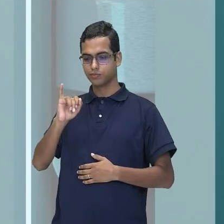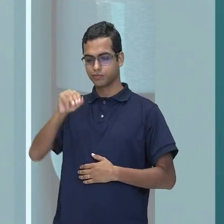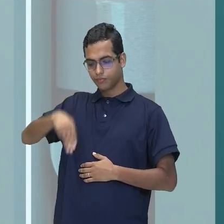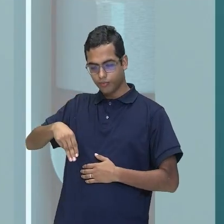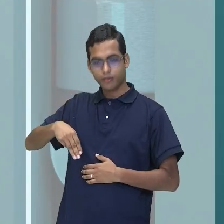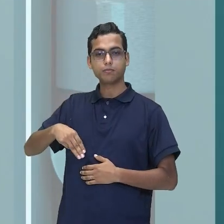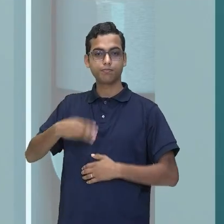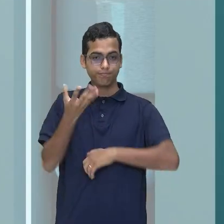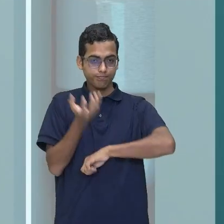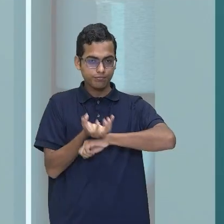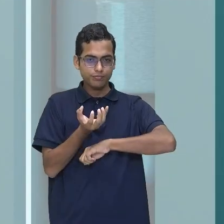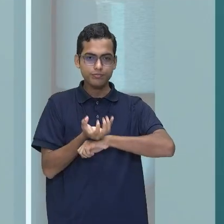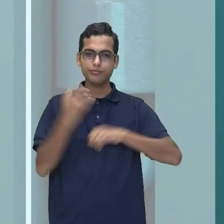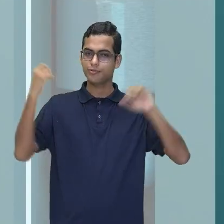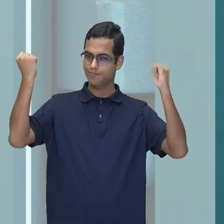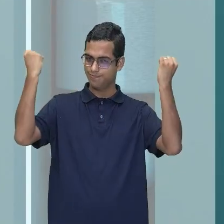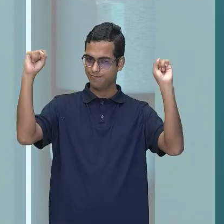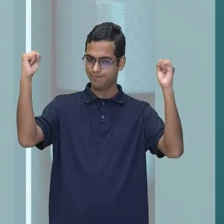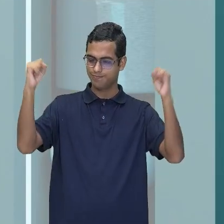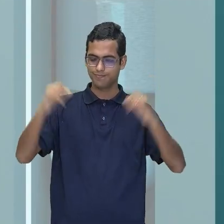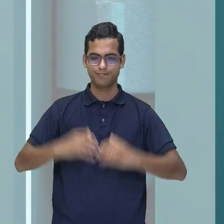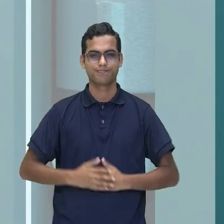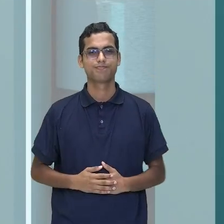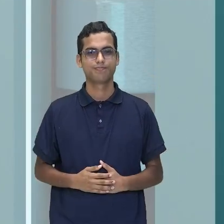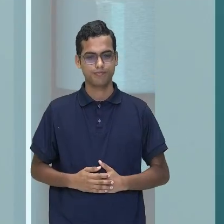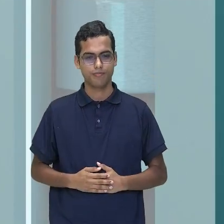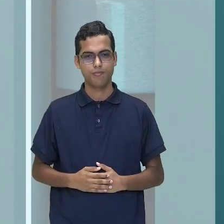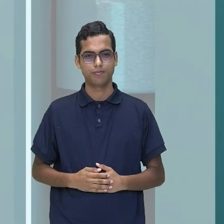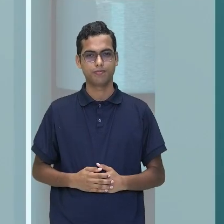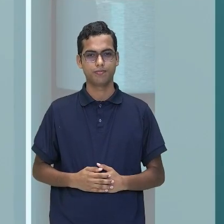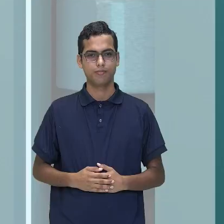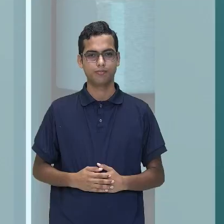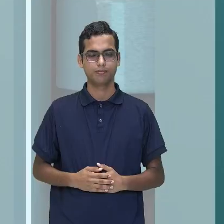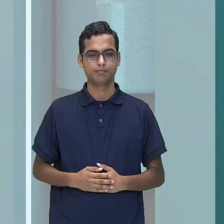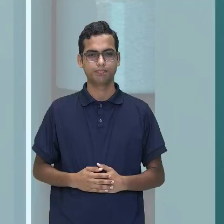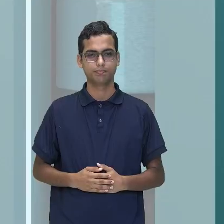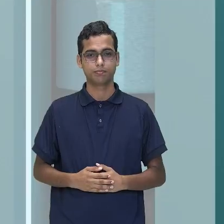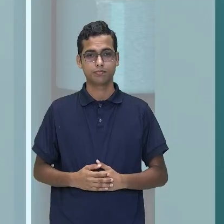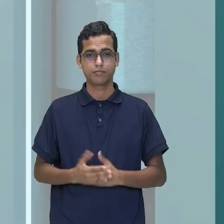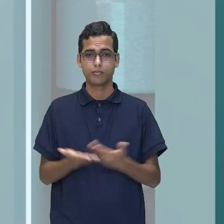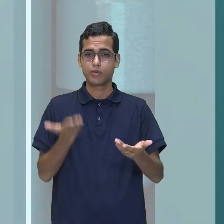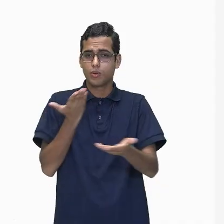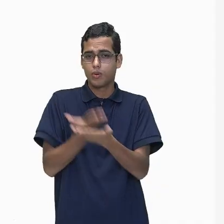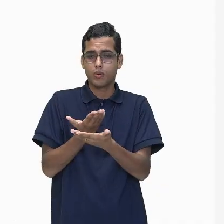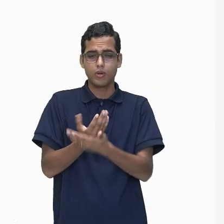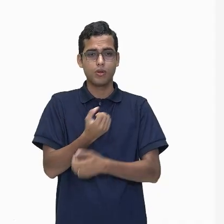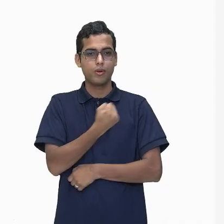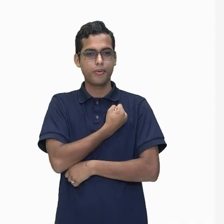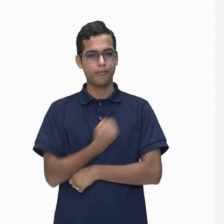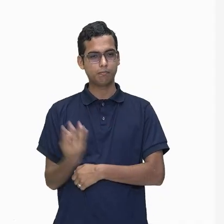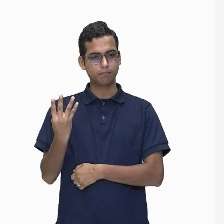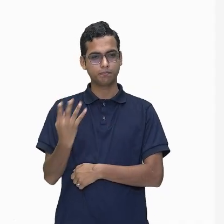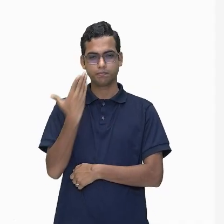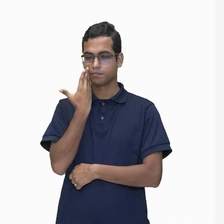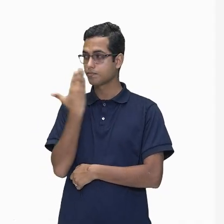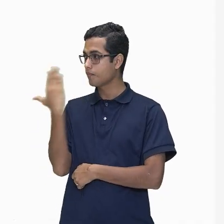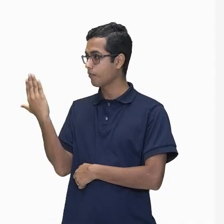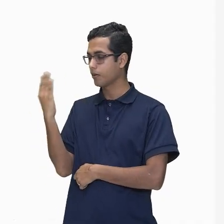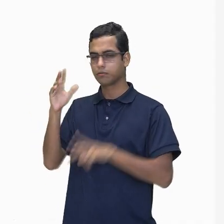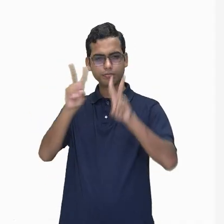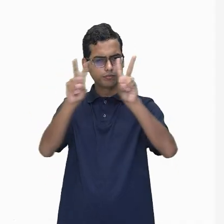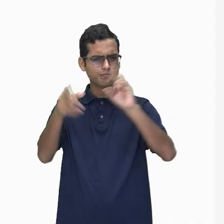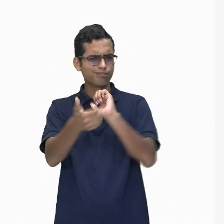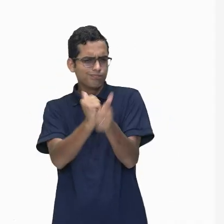da componente Educação Física e eu trago para vocês a aula número 4, com o objeto do